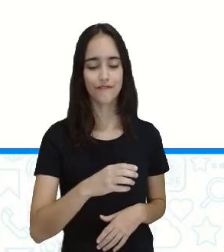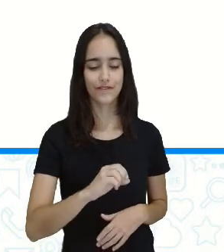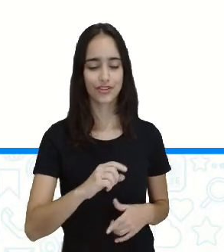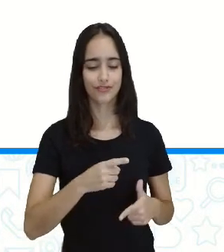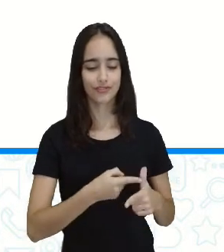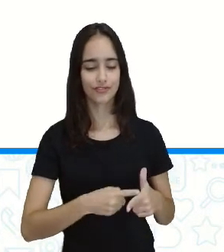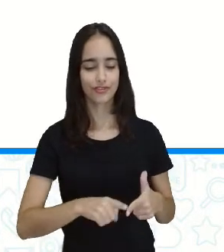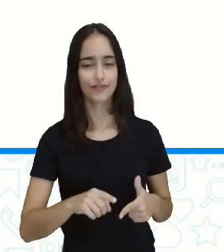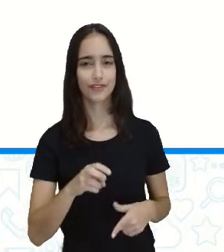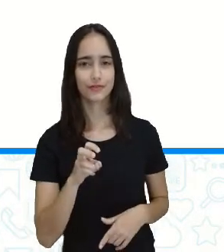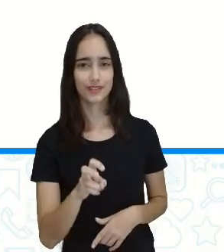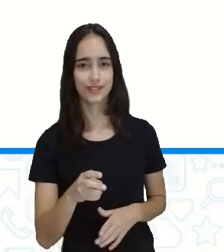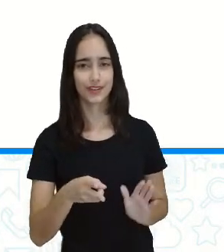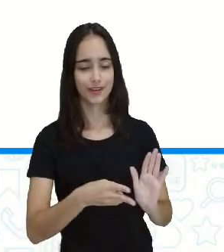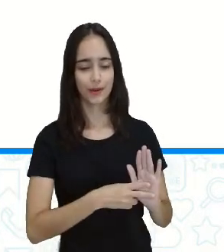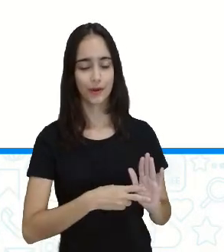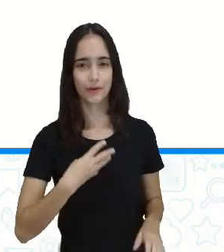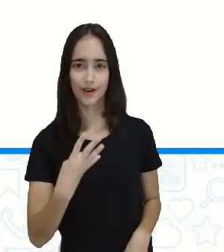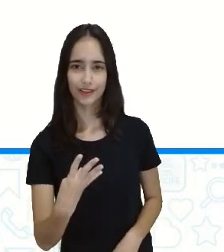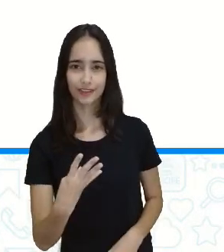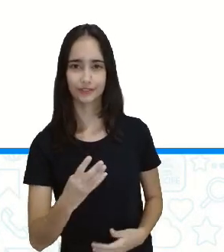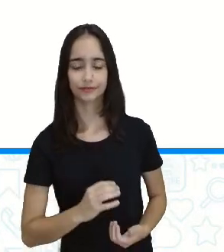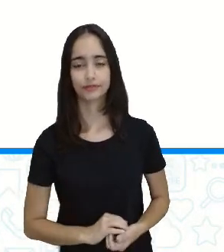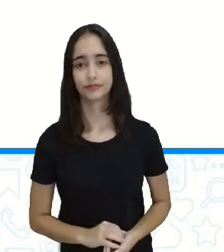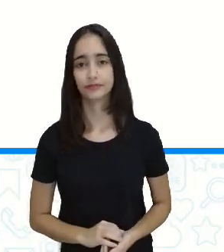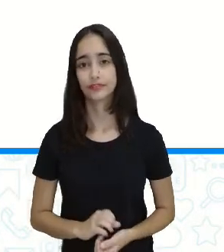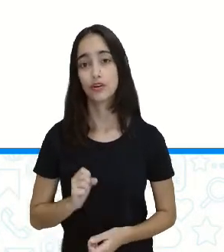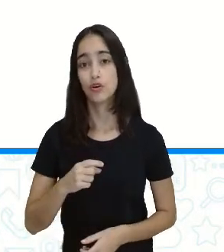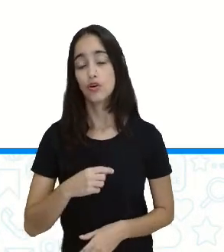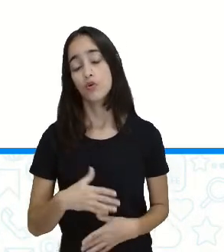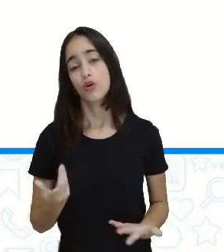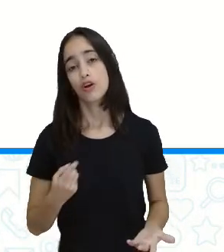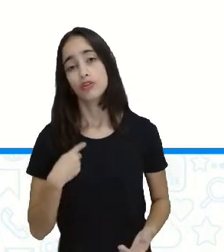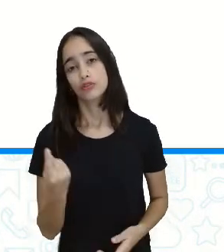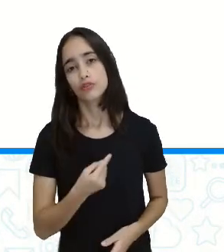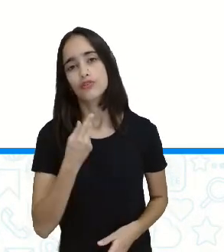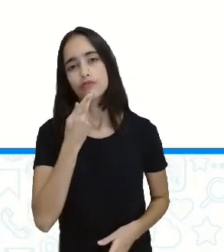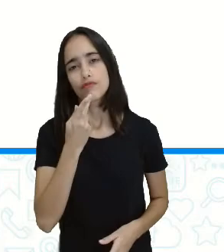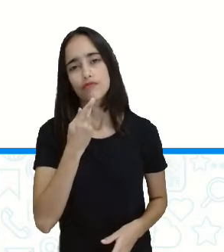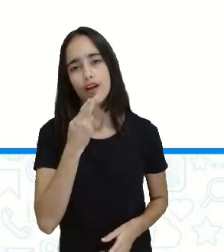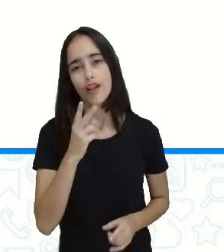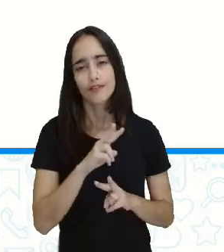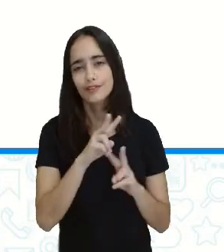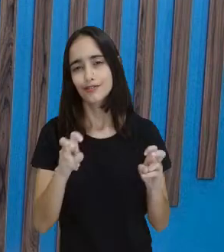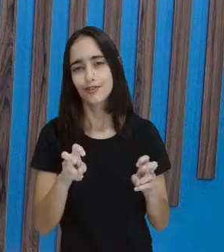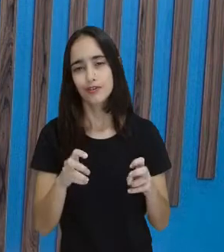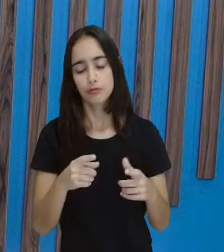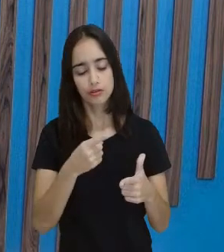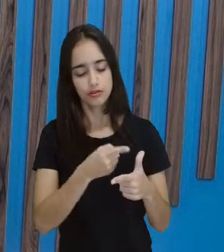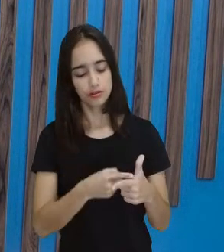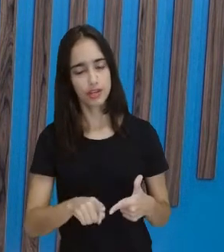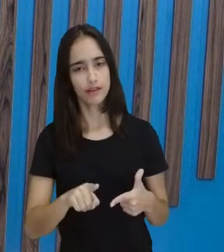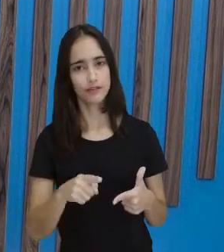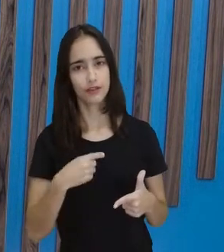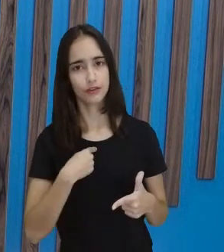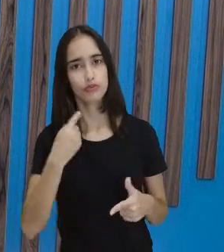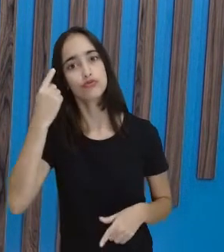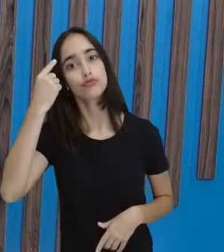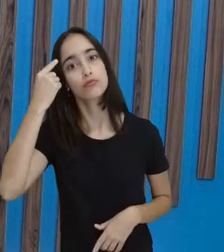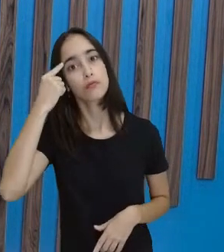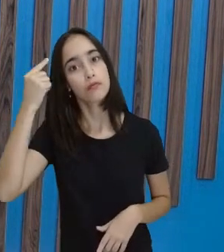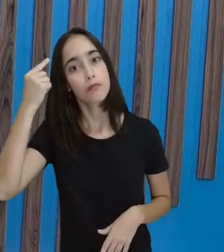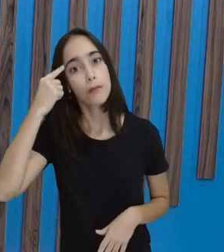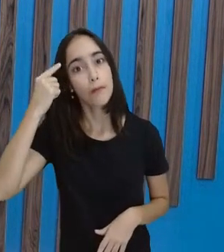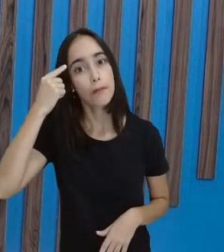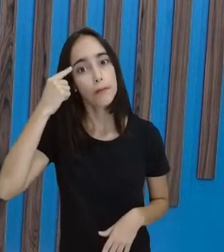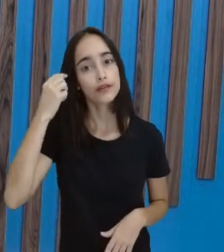4. Só que, quando a gente está falando de divisão, a gente pode pensar quantas vezes o 5